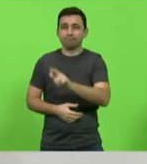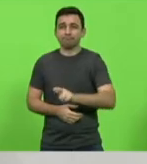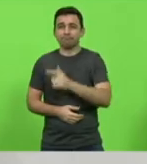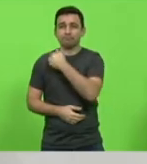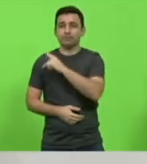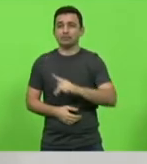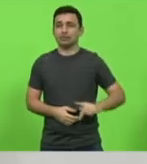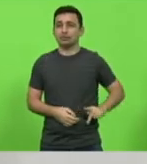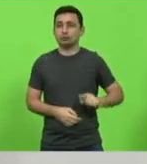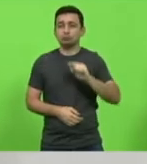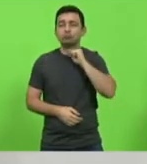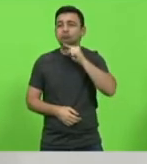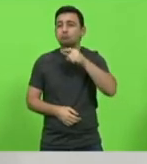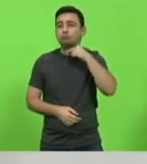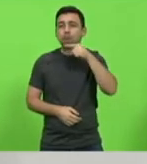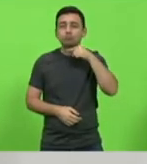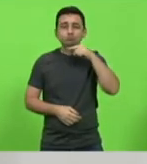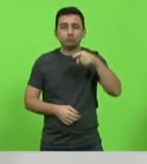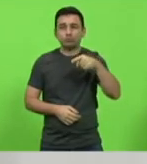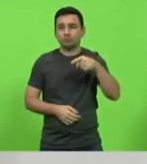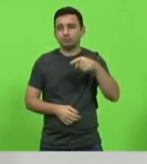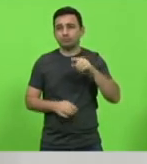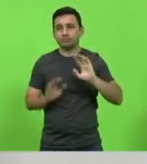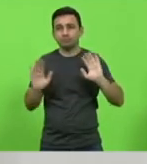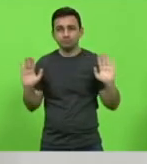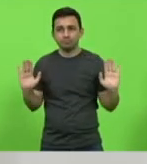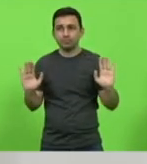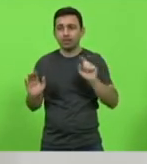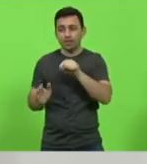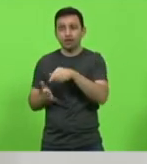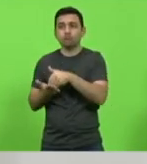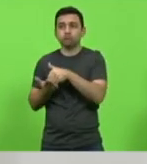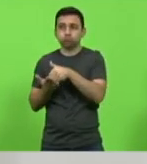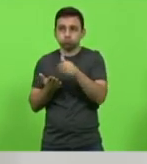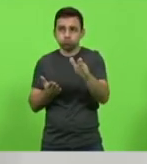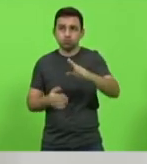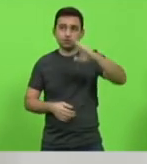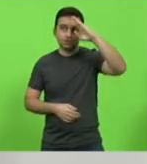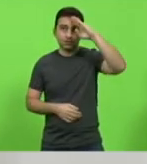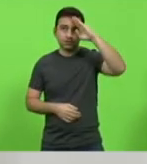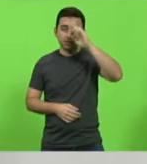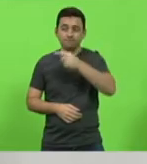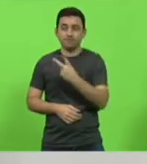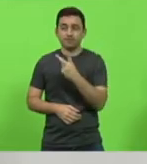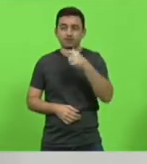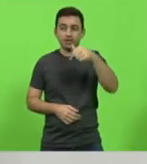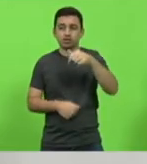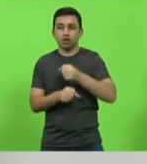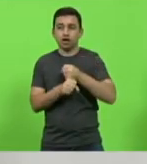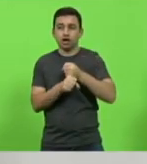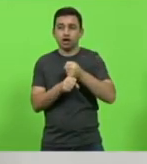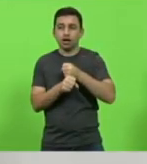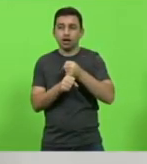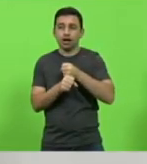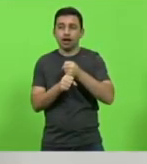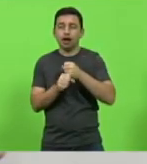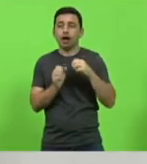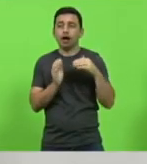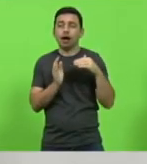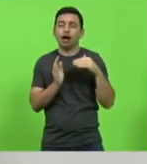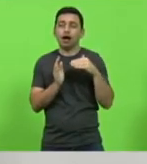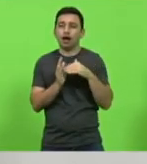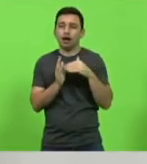de estar comandando o país não é por nada que foi expulso do exército e ficou 27 anos na Câmara Federal sem dizer